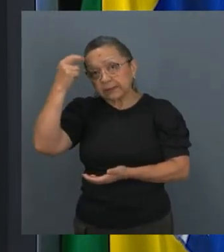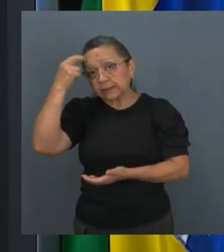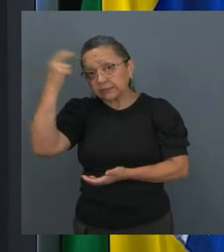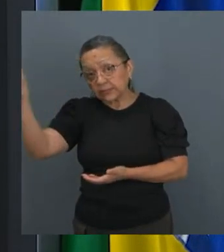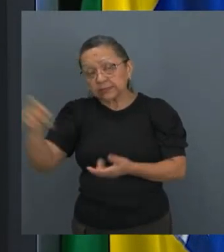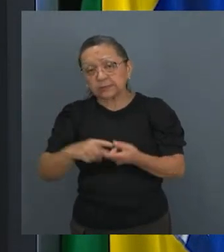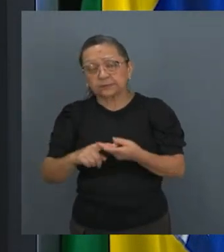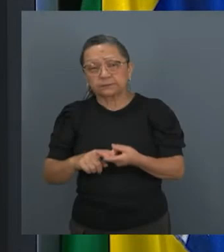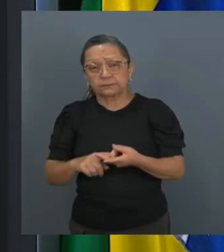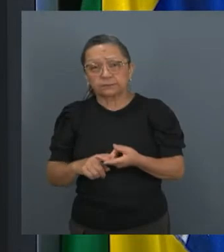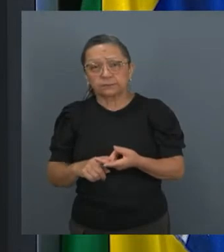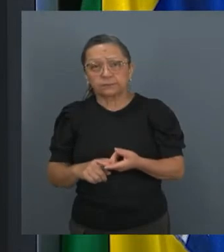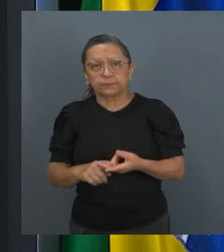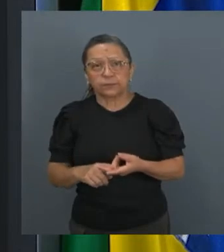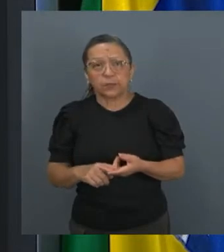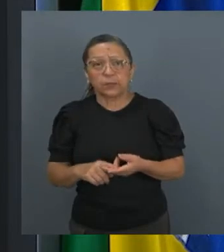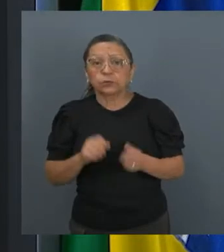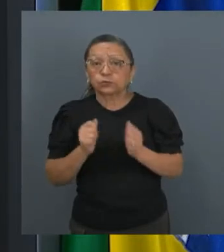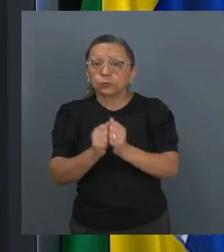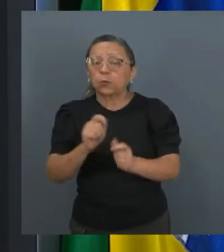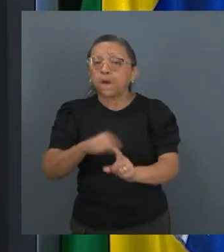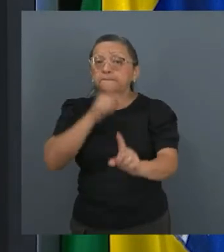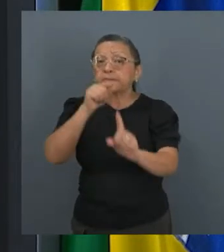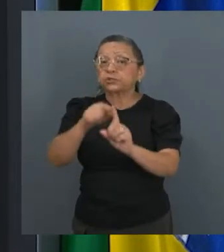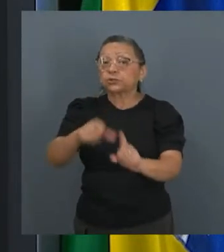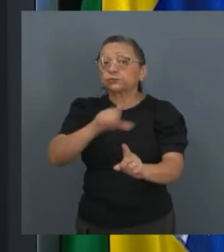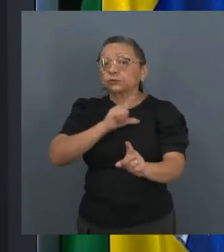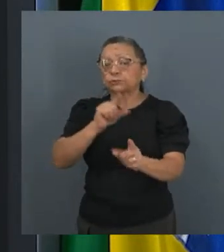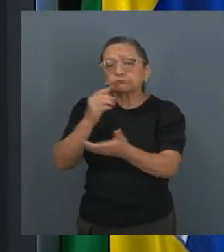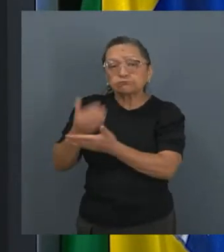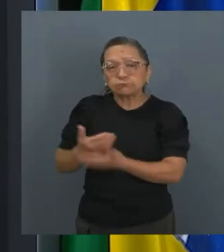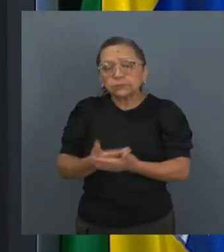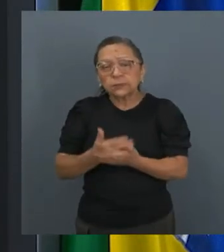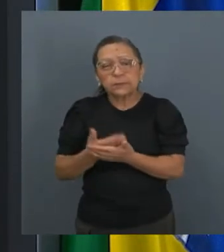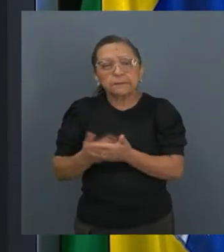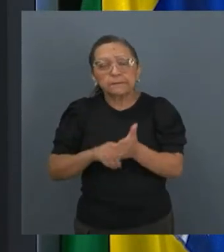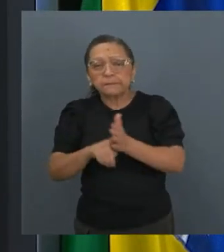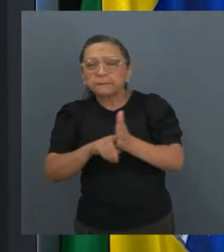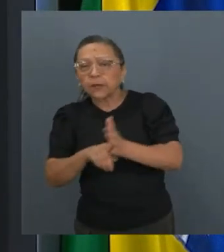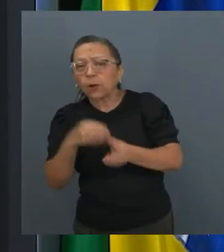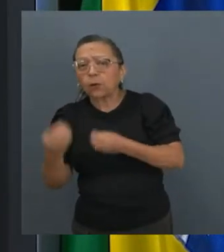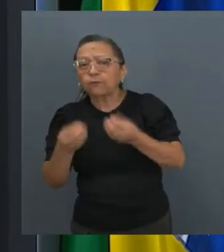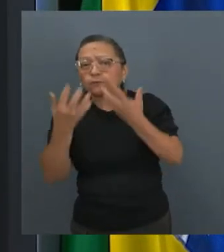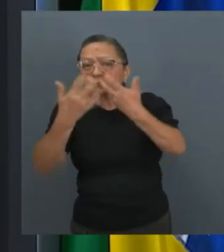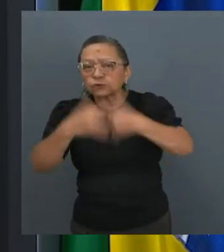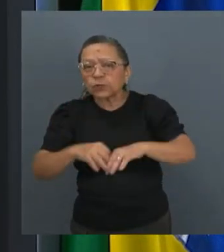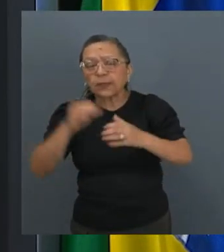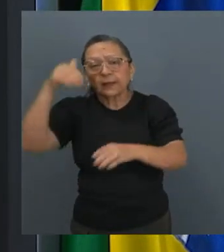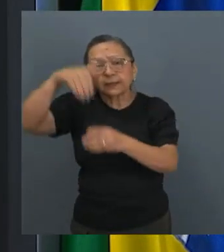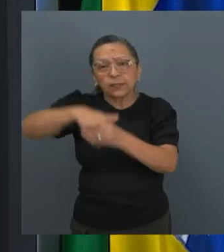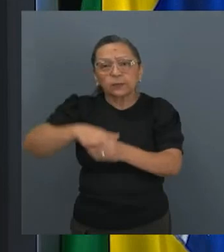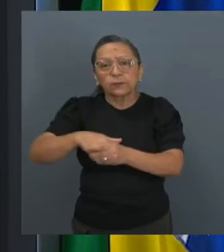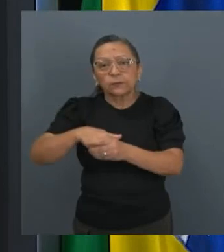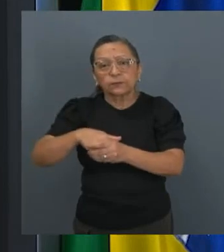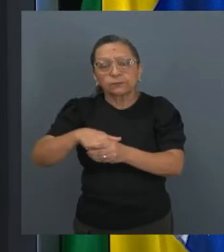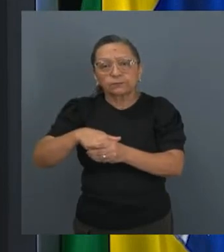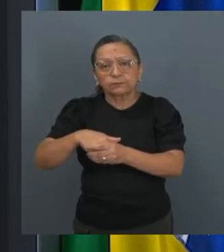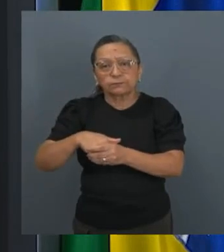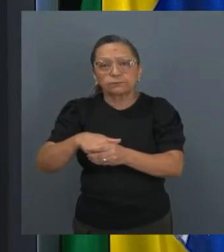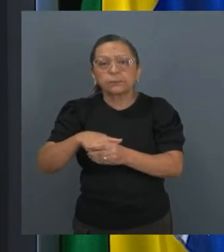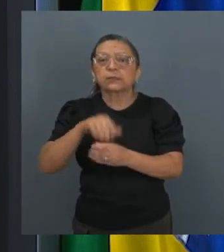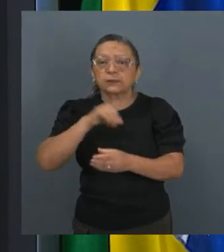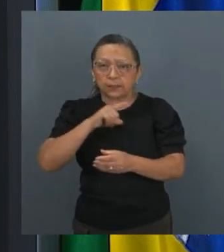Policy Studies, com o objetivo inicial de estudar o fenômeno eleitoral representado por